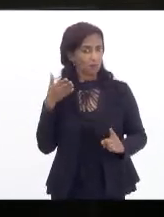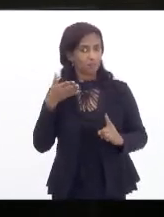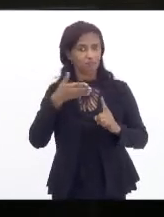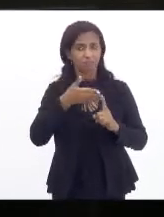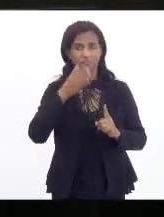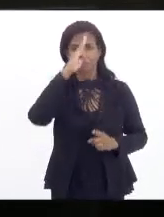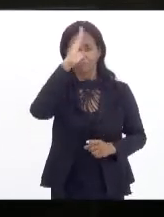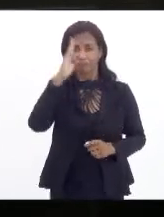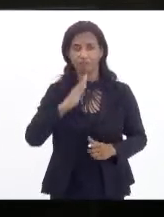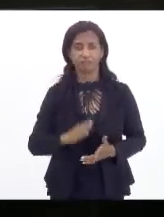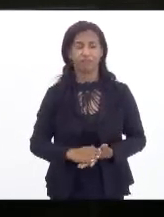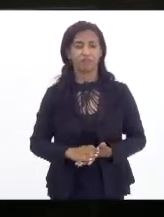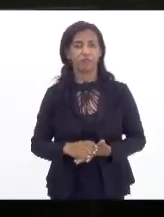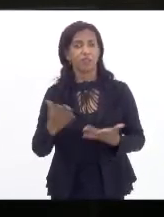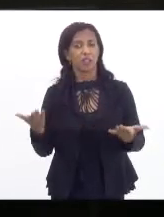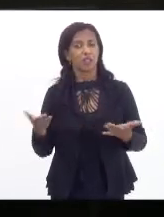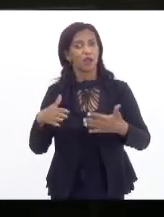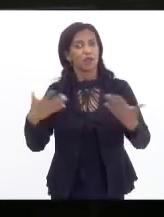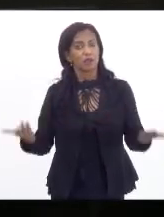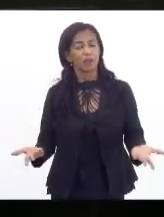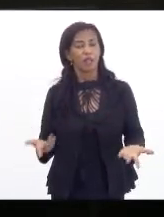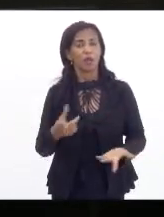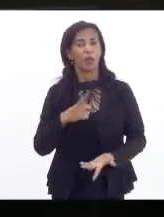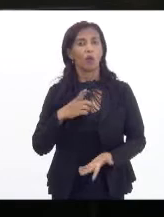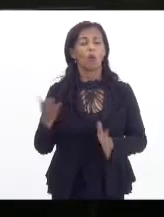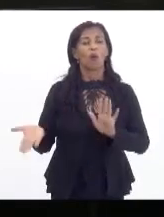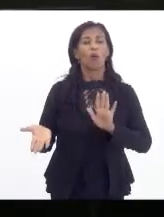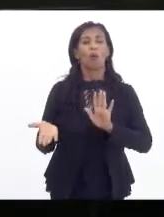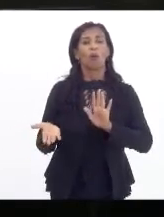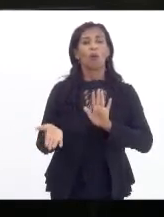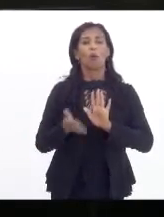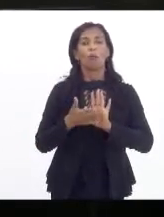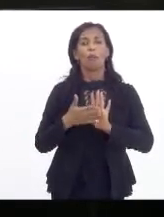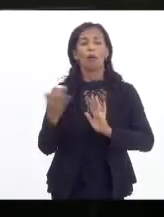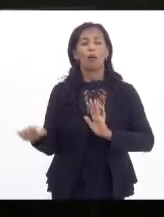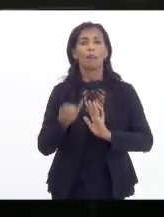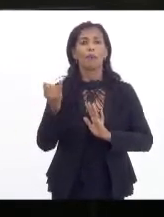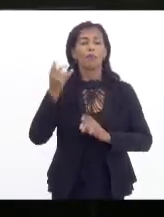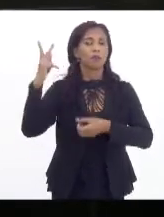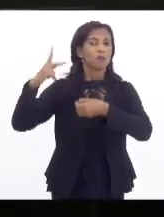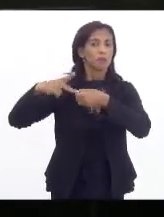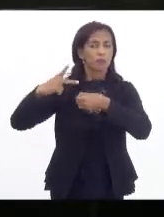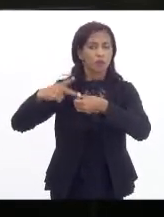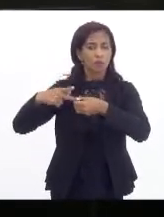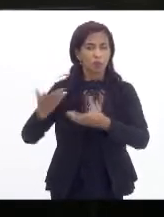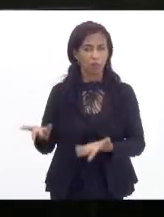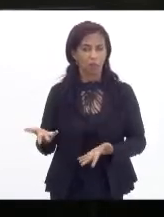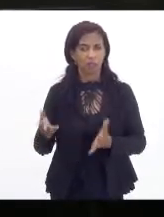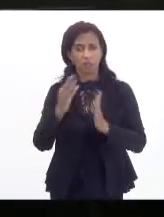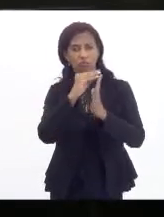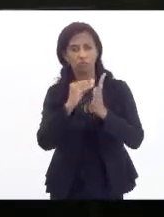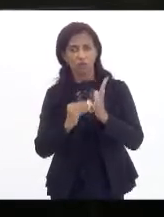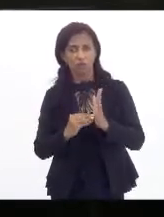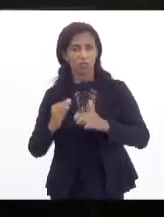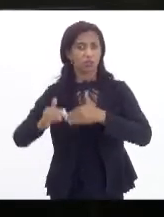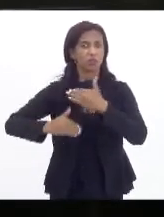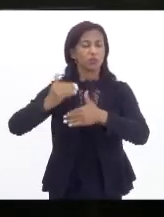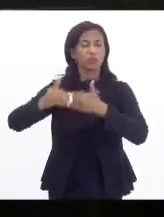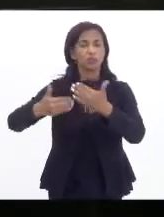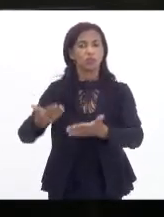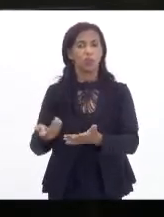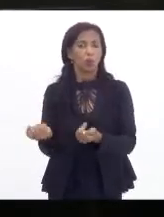para o Brasil, que é, afinal de contas, qual é o papel da Petrobras na agenda do